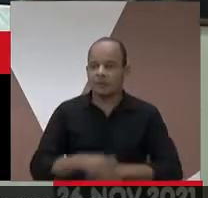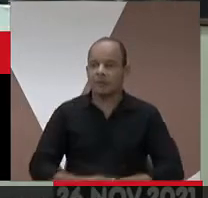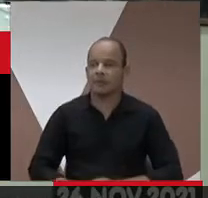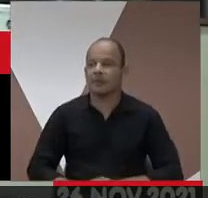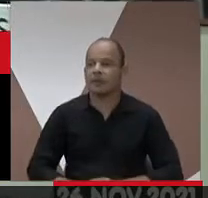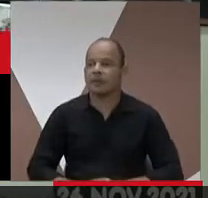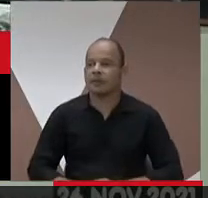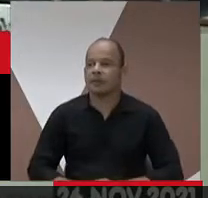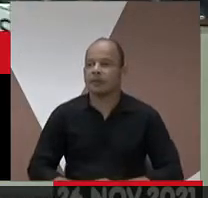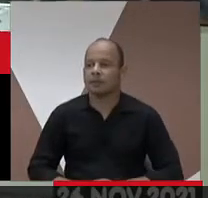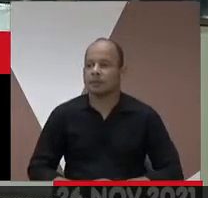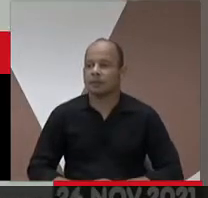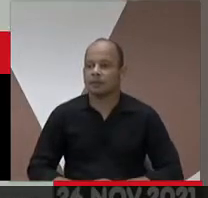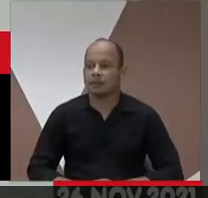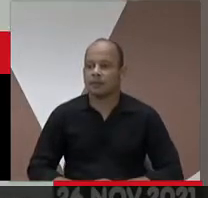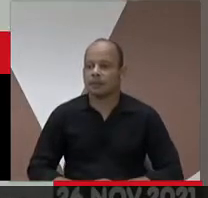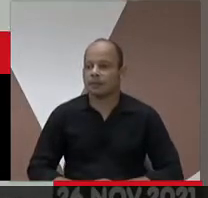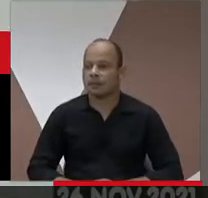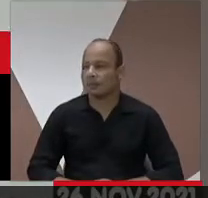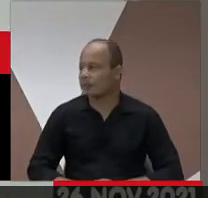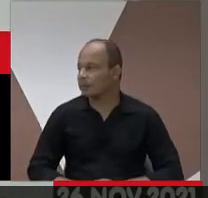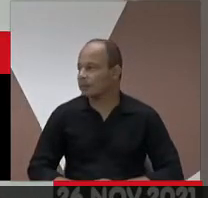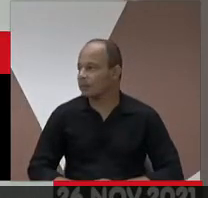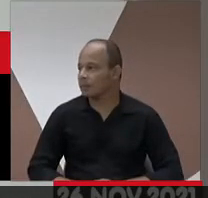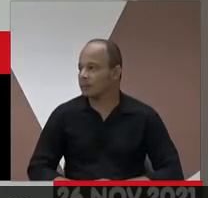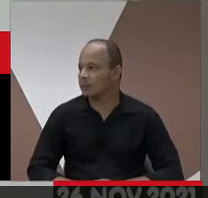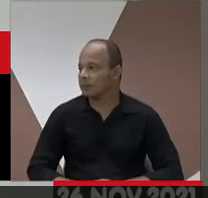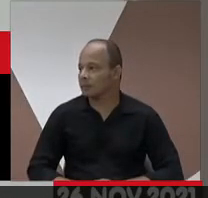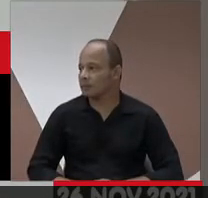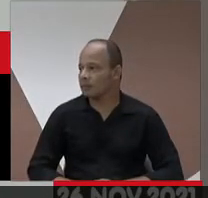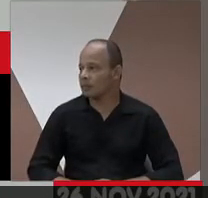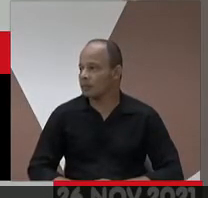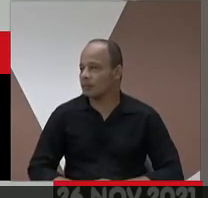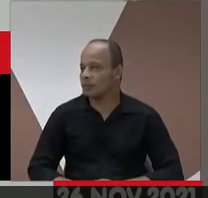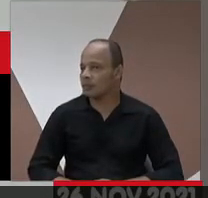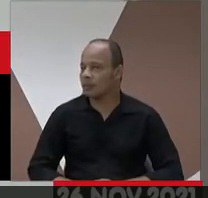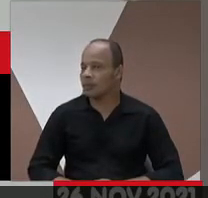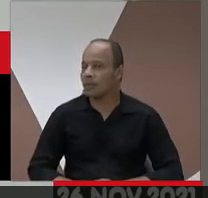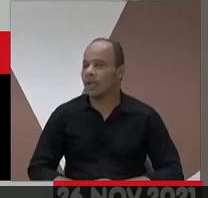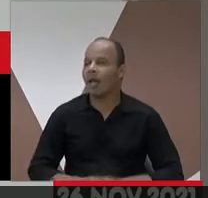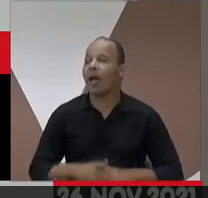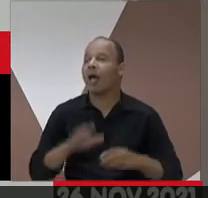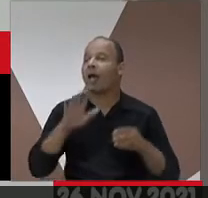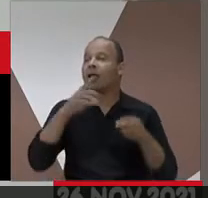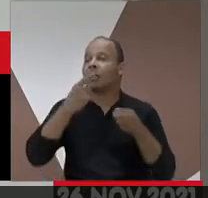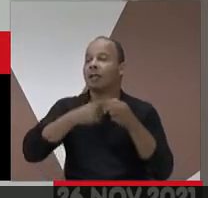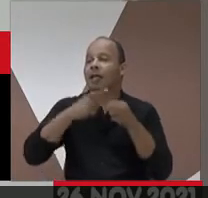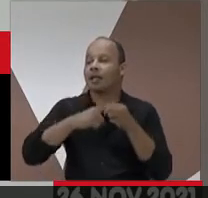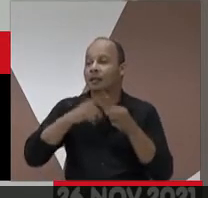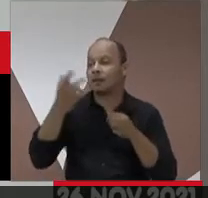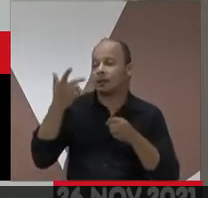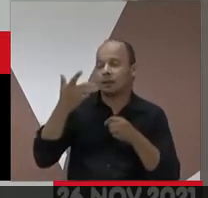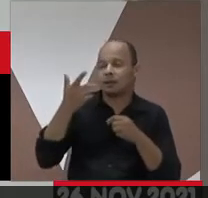Agora, com a palavra, Glaucon Durães. Salve Santa Luzia. Por favor, Glaucon.